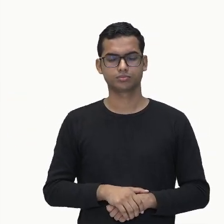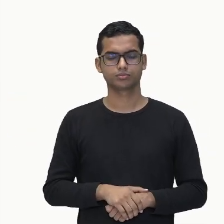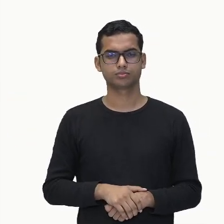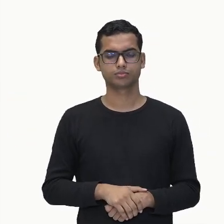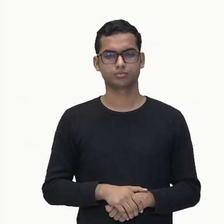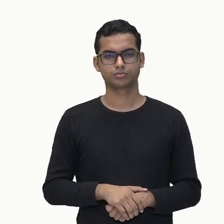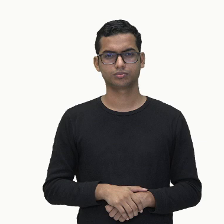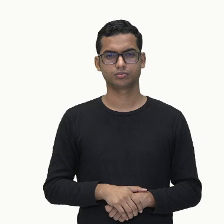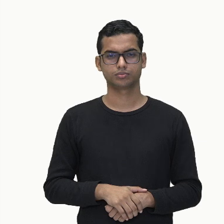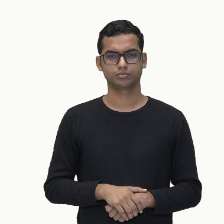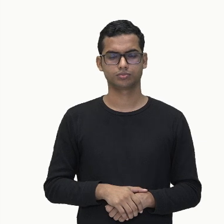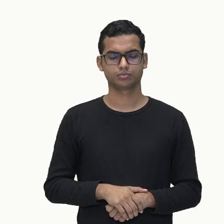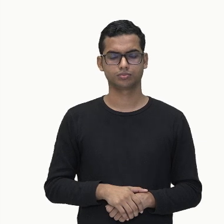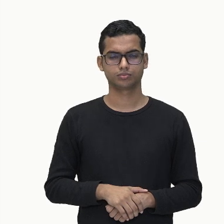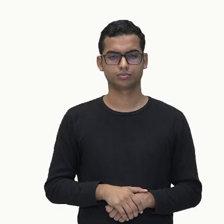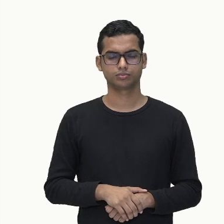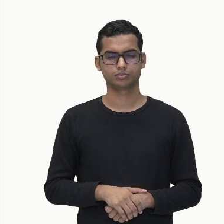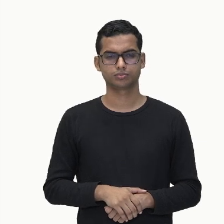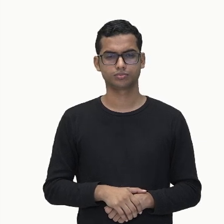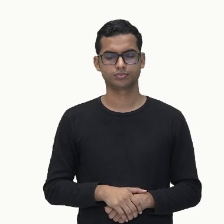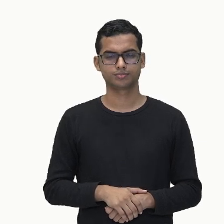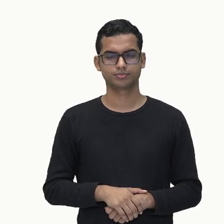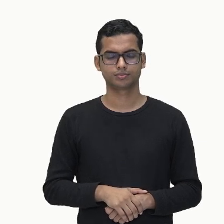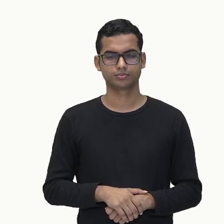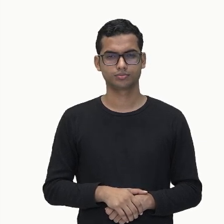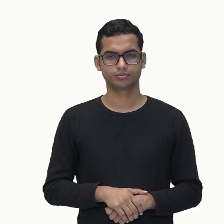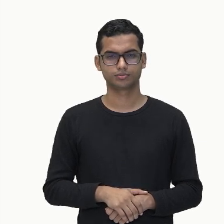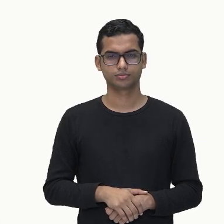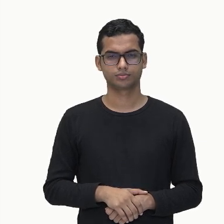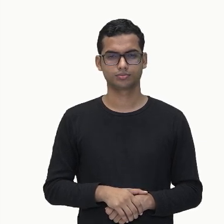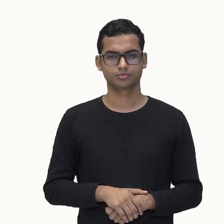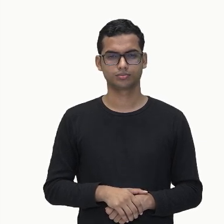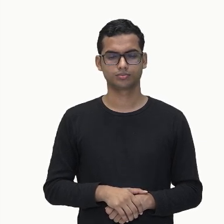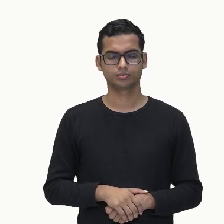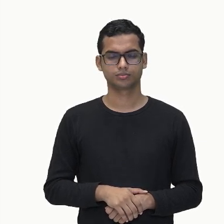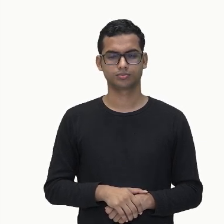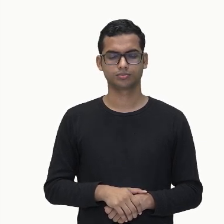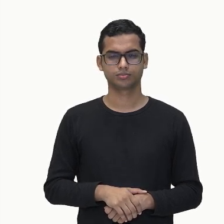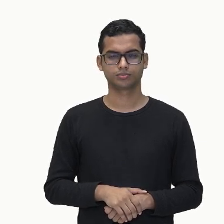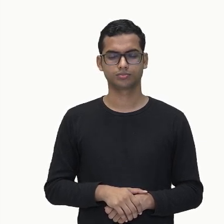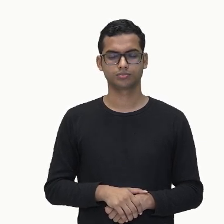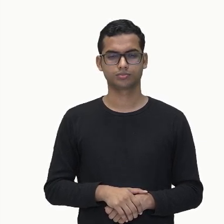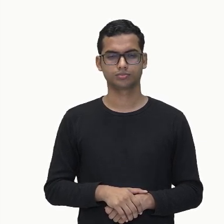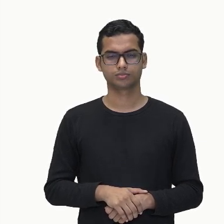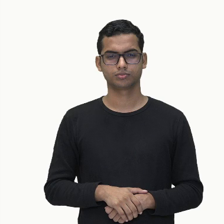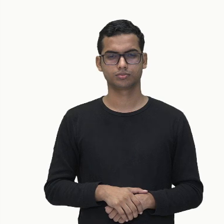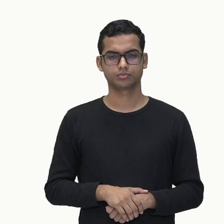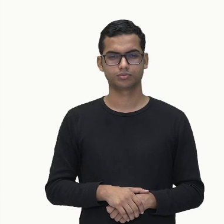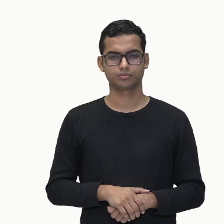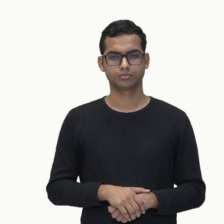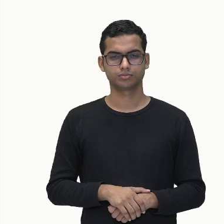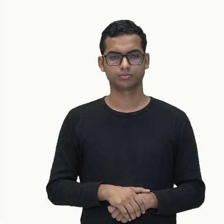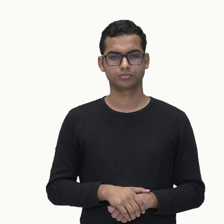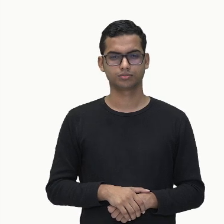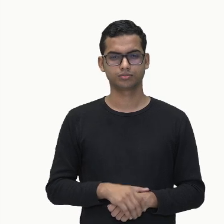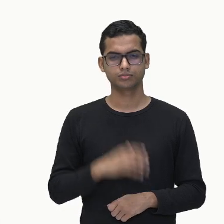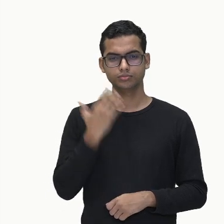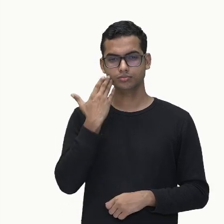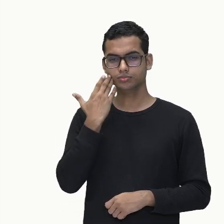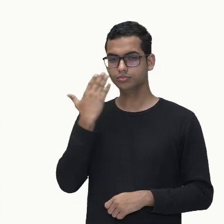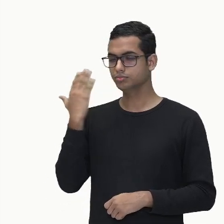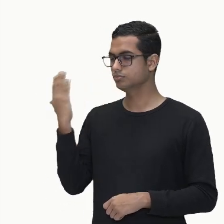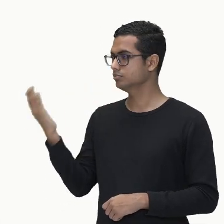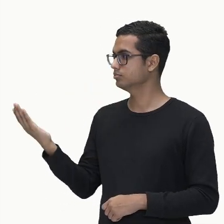Punto es Med agora 0 hm es Med